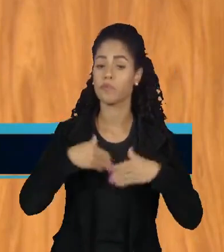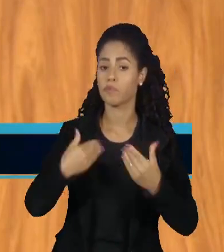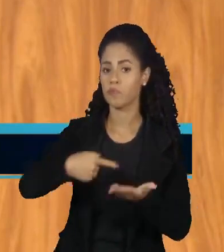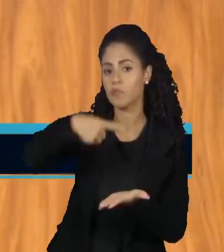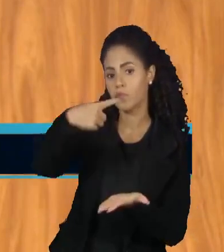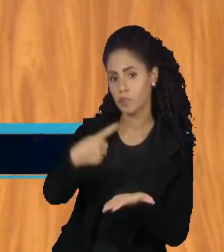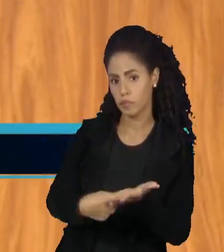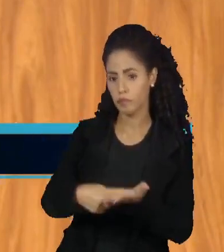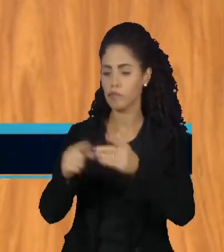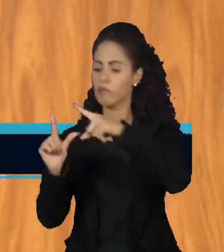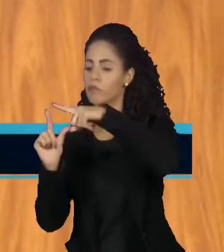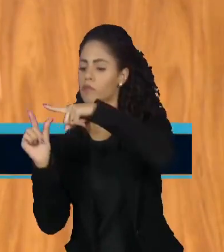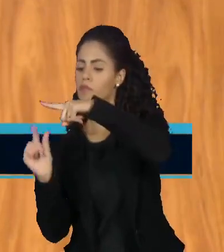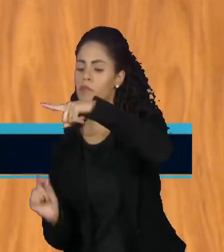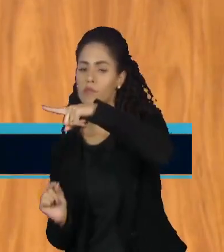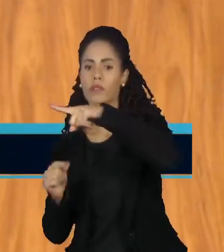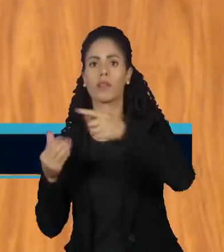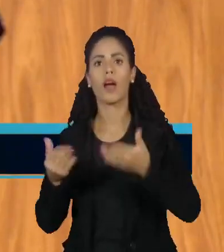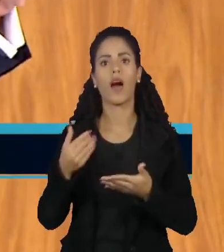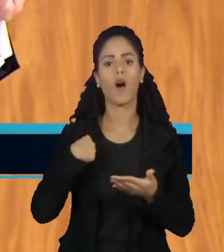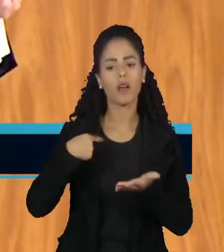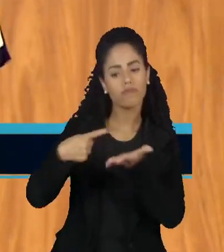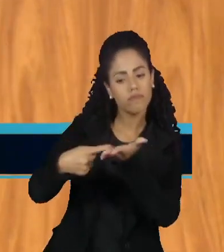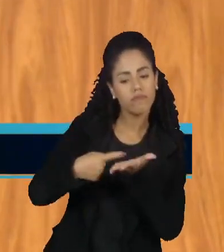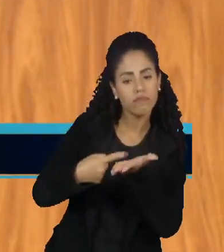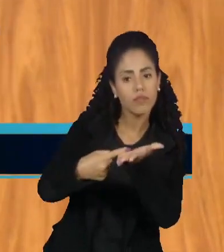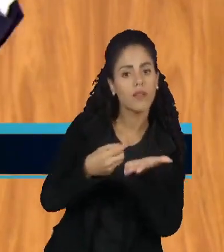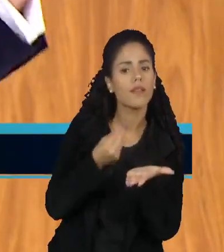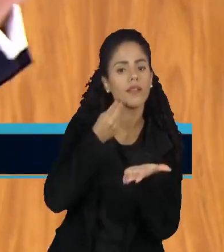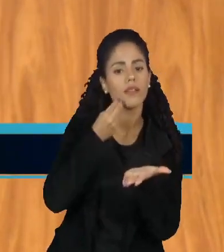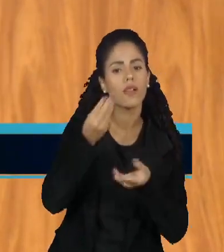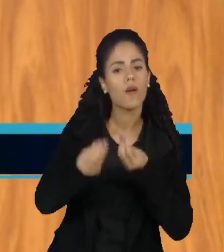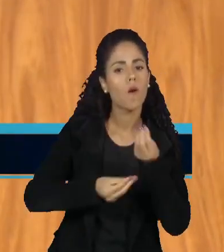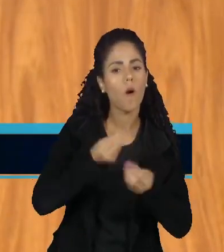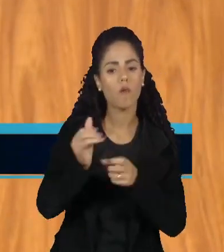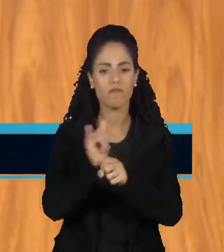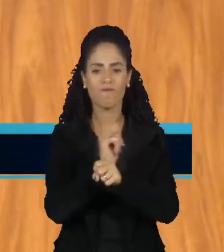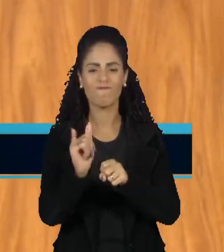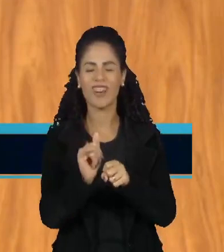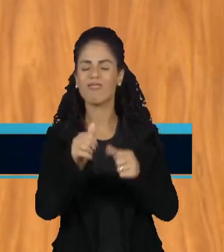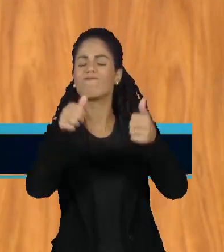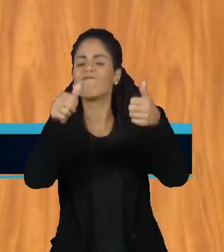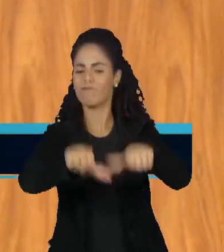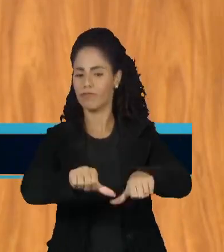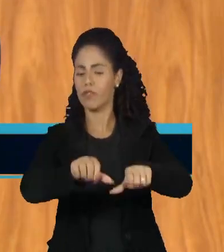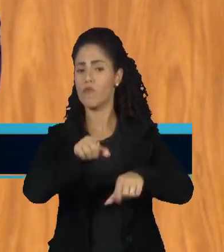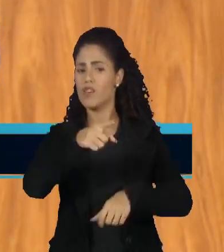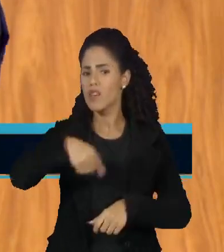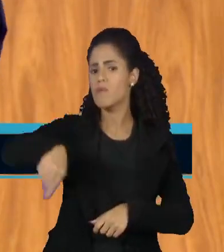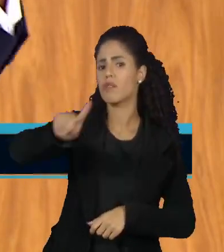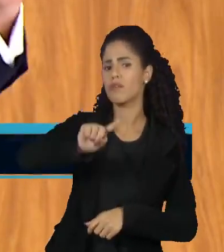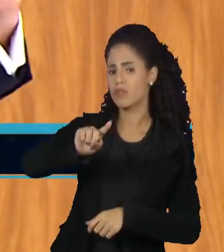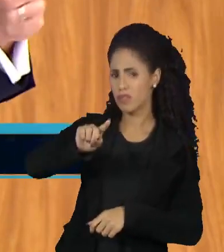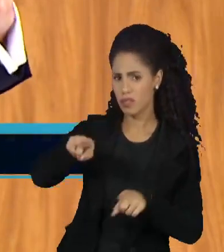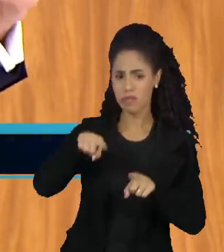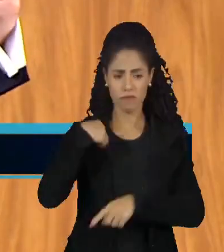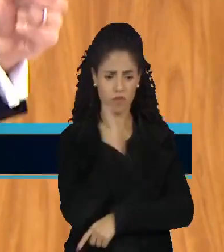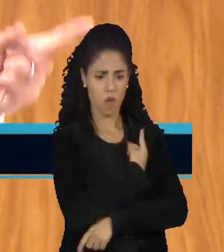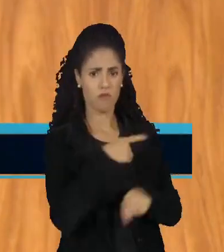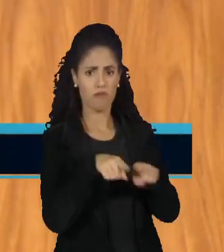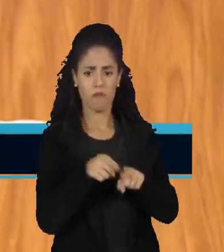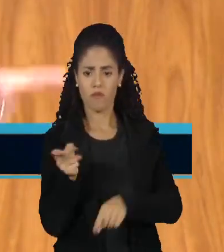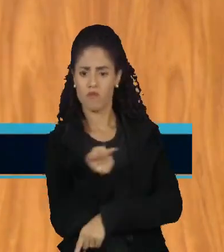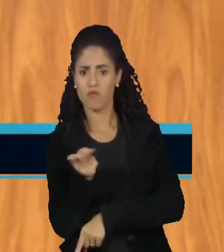com o Mercosul, tal como está sendo negociado atualmente, é um péssimo acordo para vocês e para nós, porque